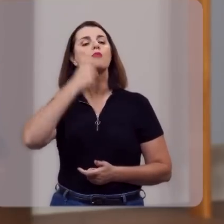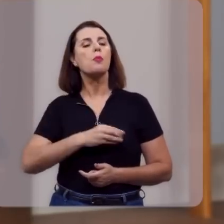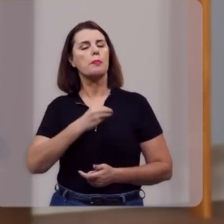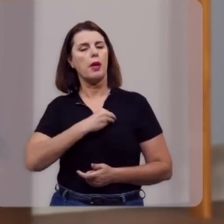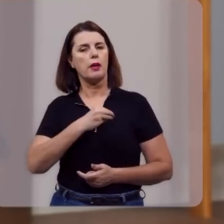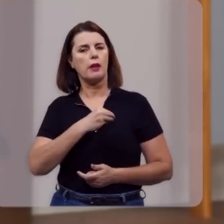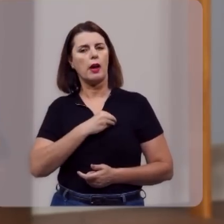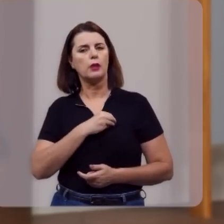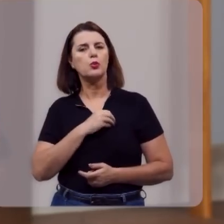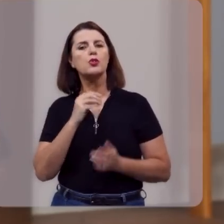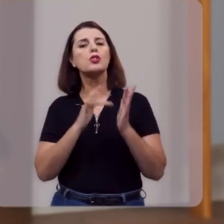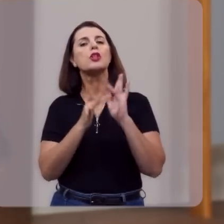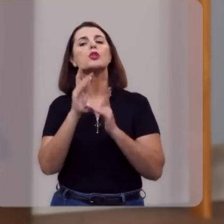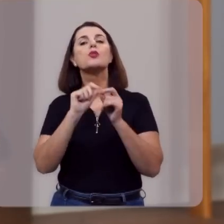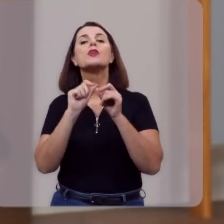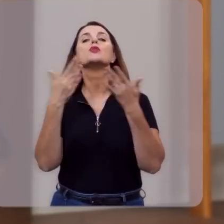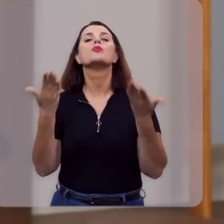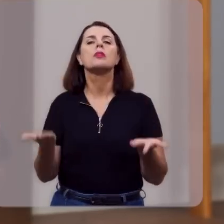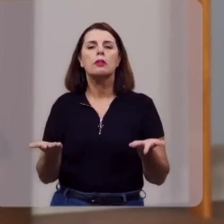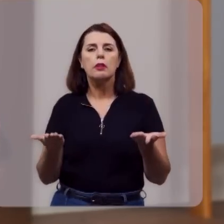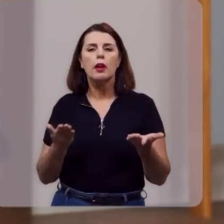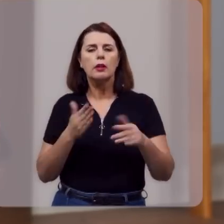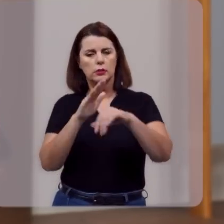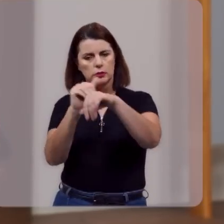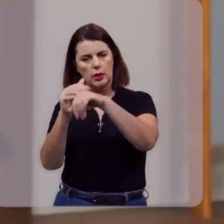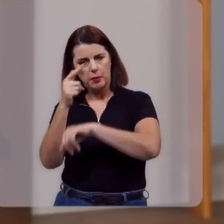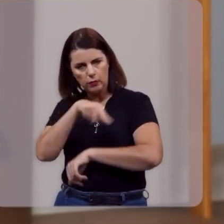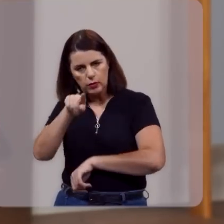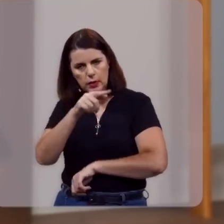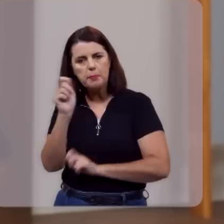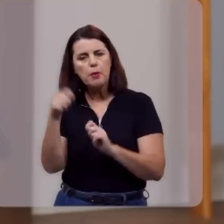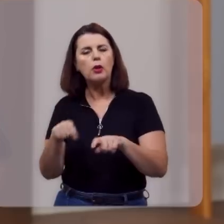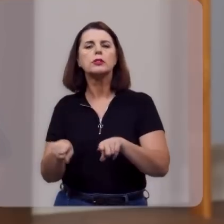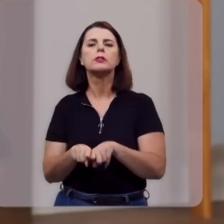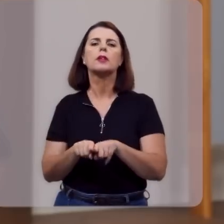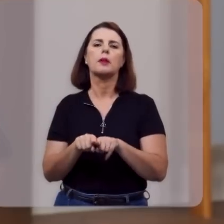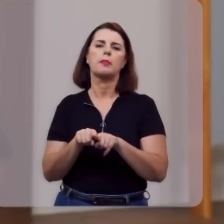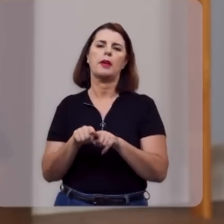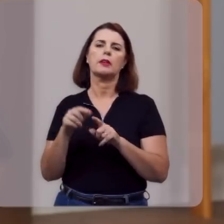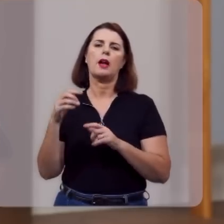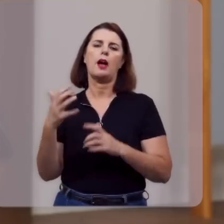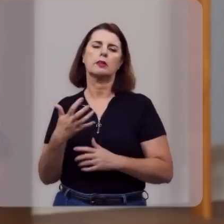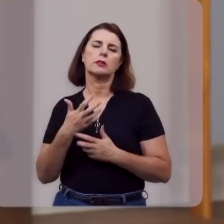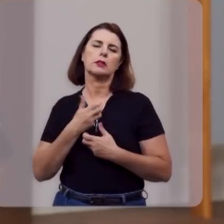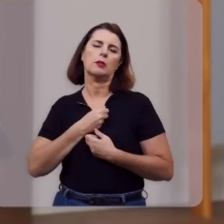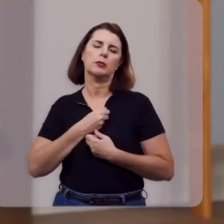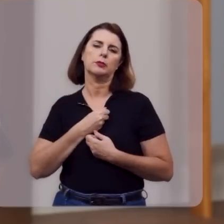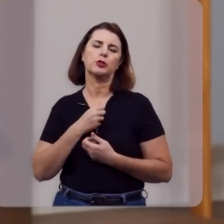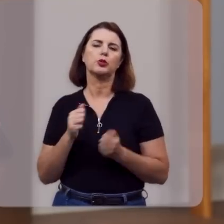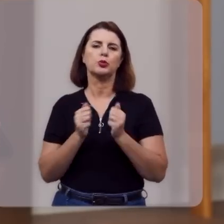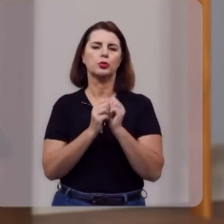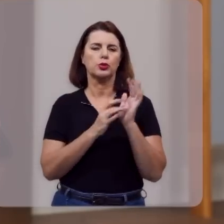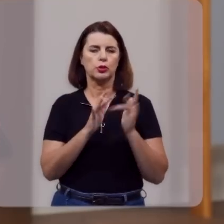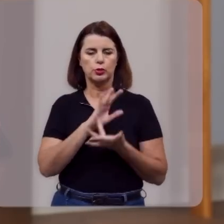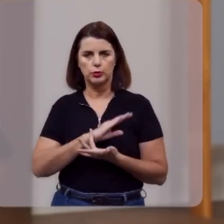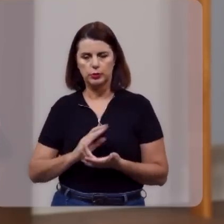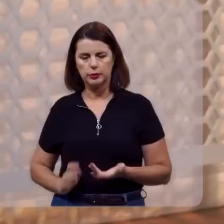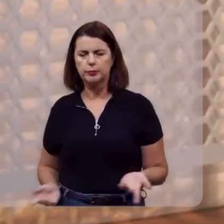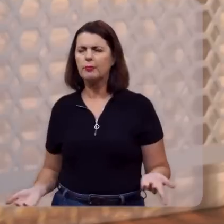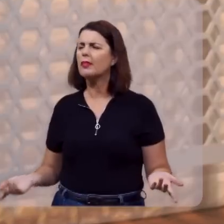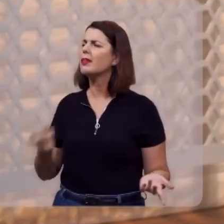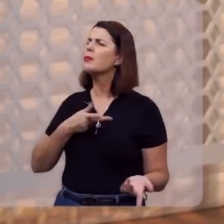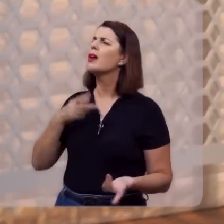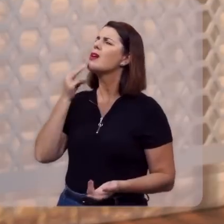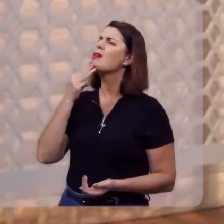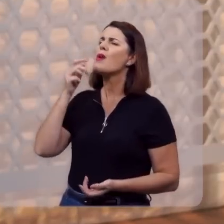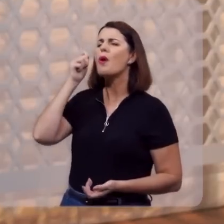chamar aqueles que o ouvem a se arrependerem e crerem para receberem o perdão de pecados e a bênção da vida eterna em nosso Senhor Jesus Cristo. E